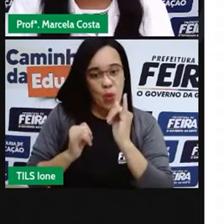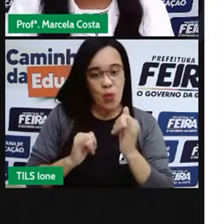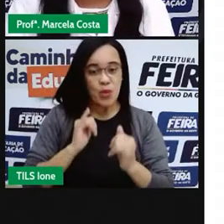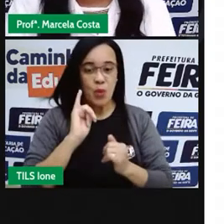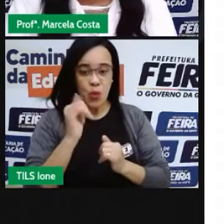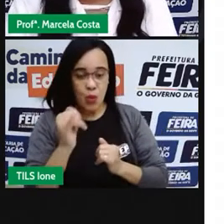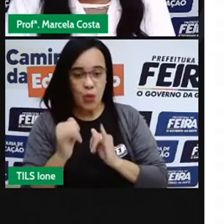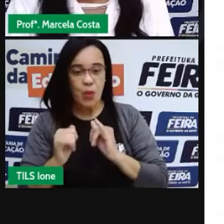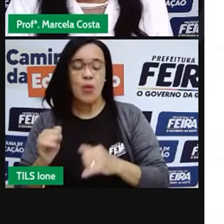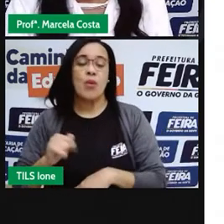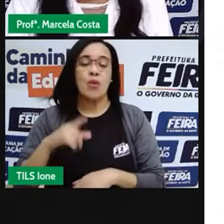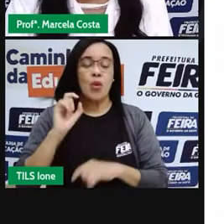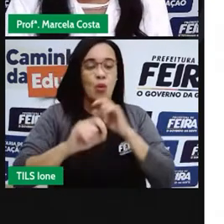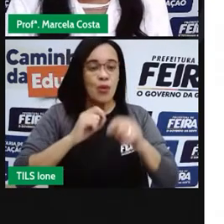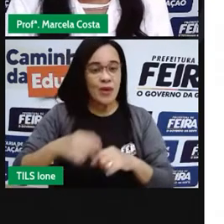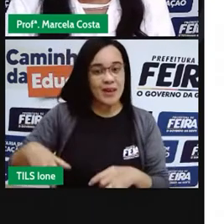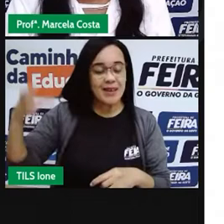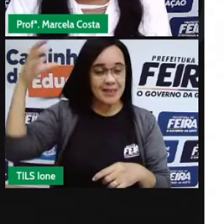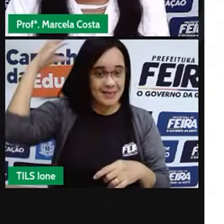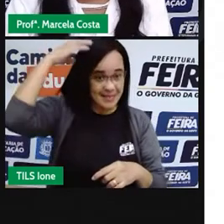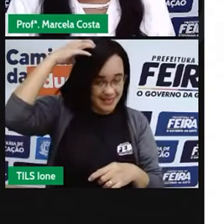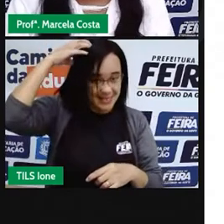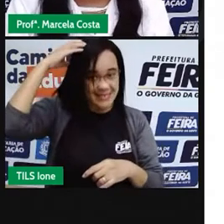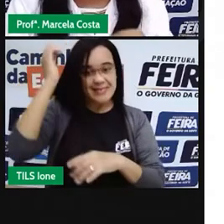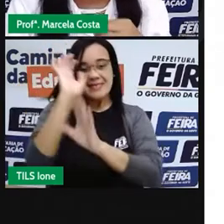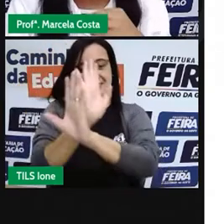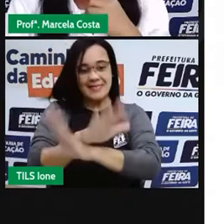rio, a lenda do